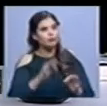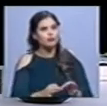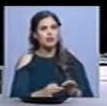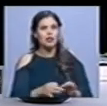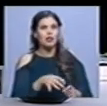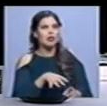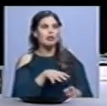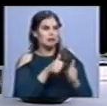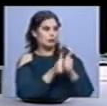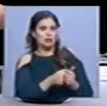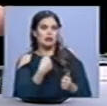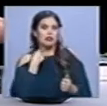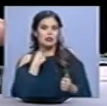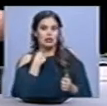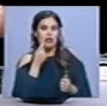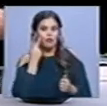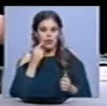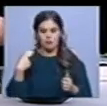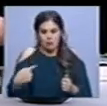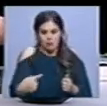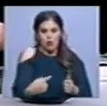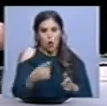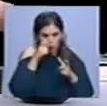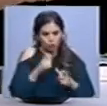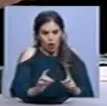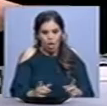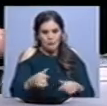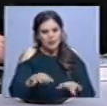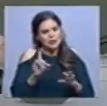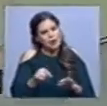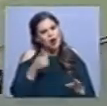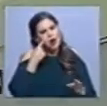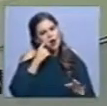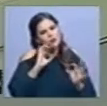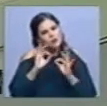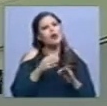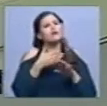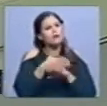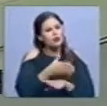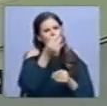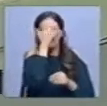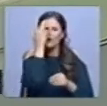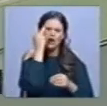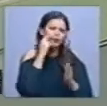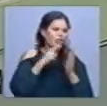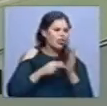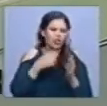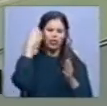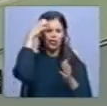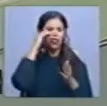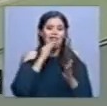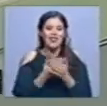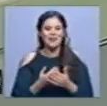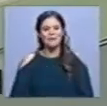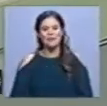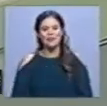a reger também a nossa vida. Mas é também um ensaio extremamente acessível, muito fácil e delicioso de ler. Muito bem, Miguel,